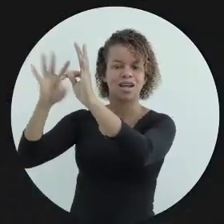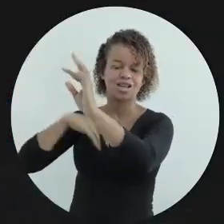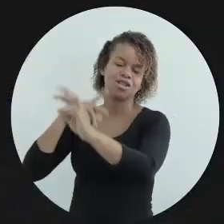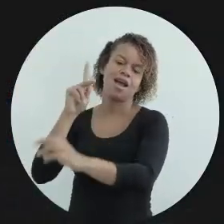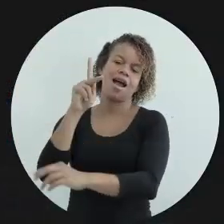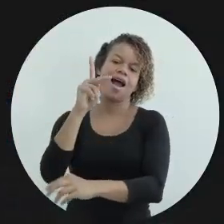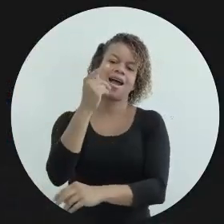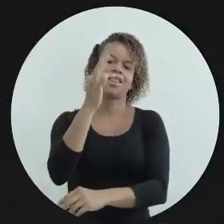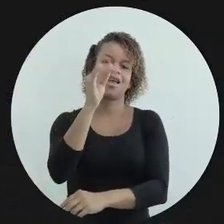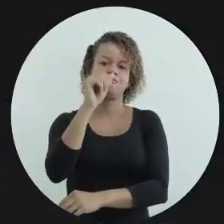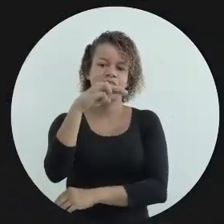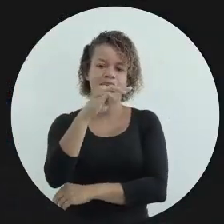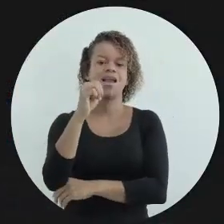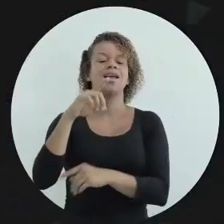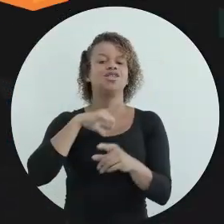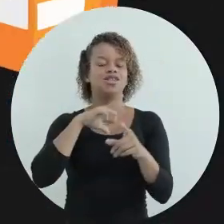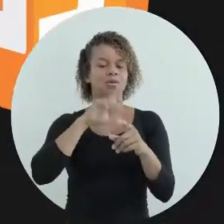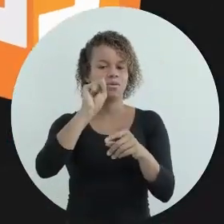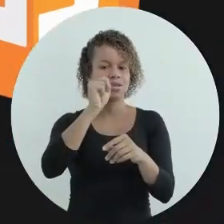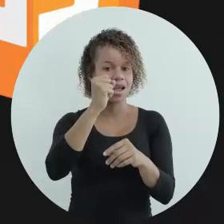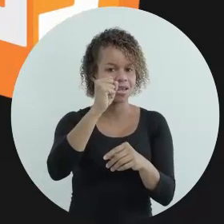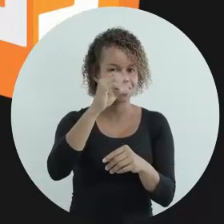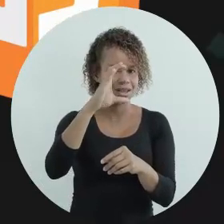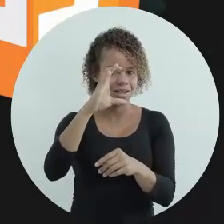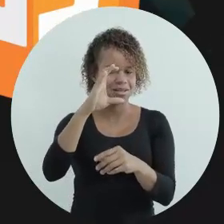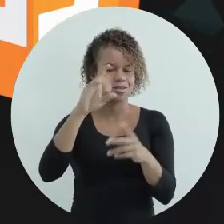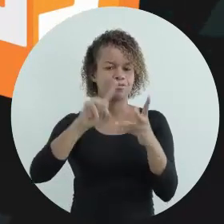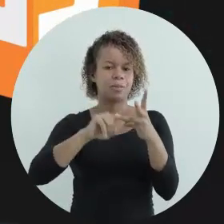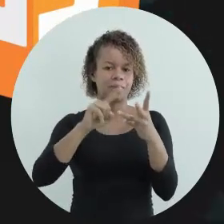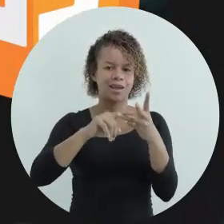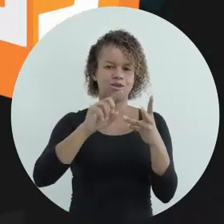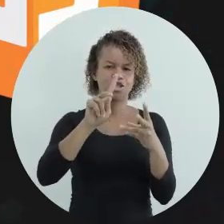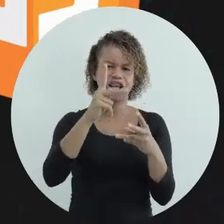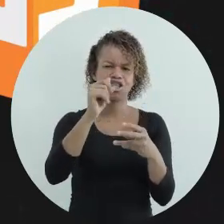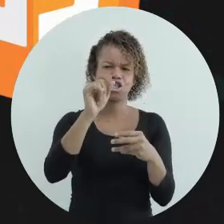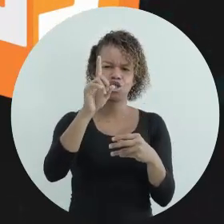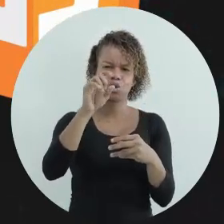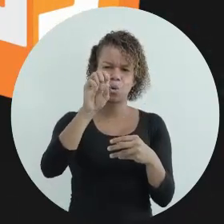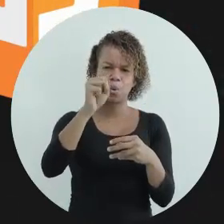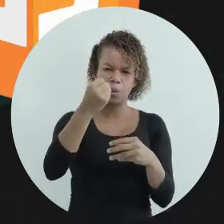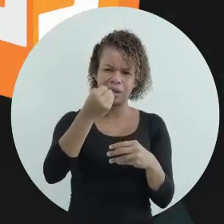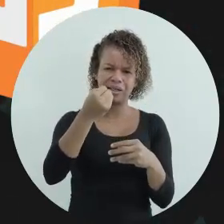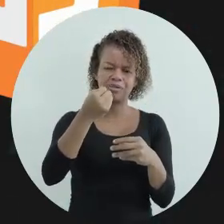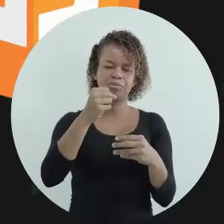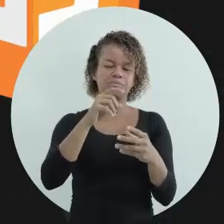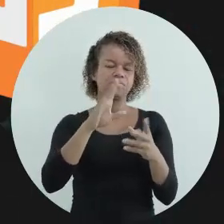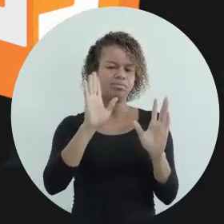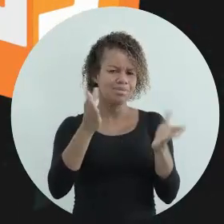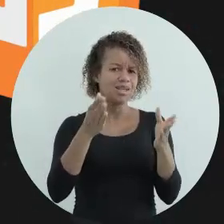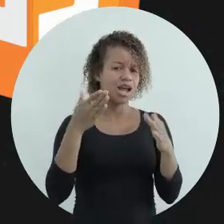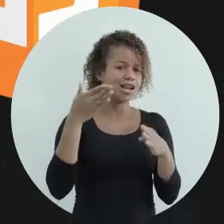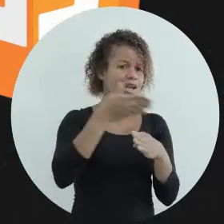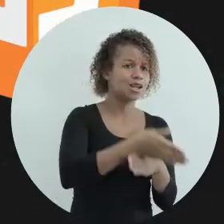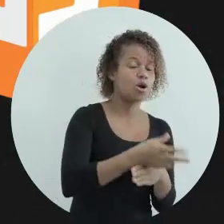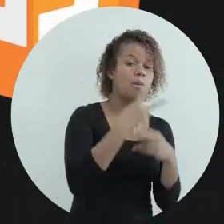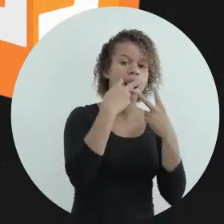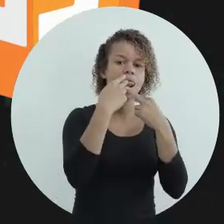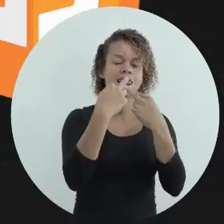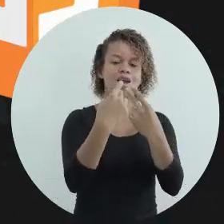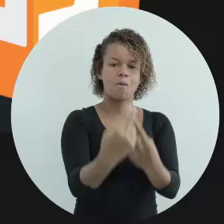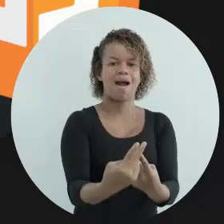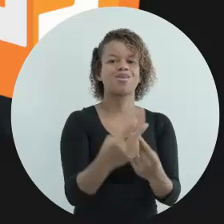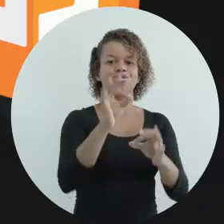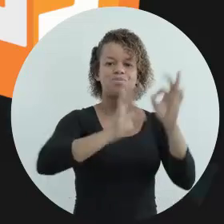o CSS e tem o JavaScript. O JavaScript, ele entra como linguagem de programação que pode modificar